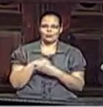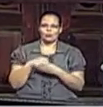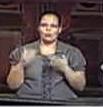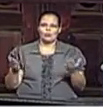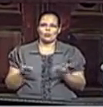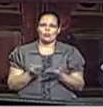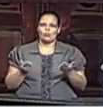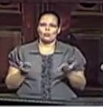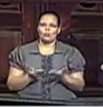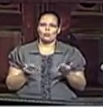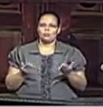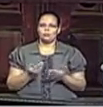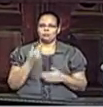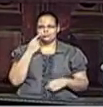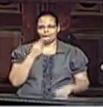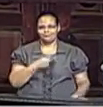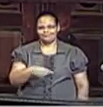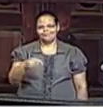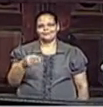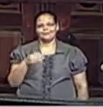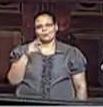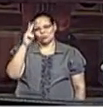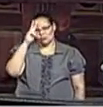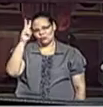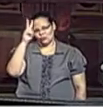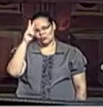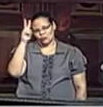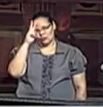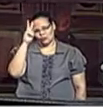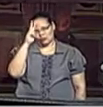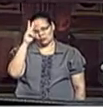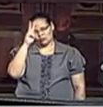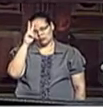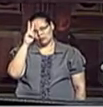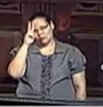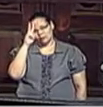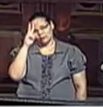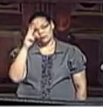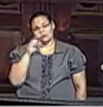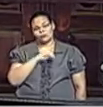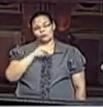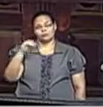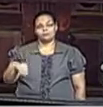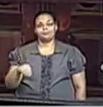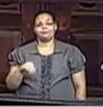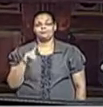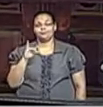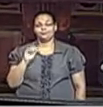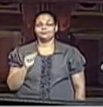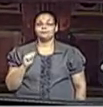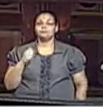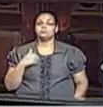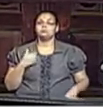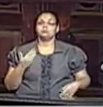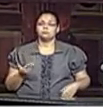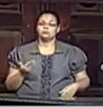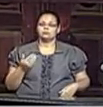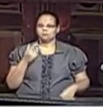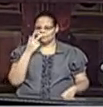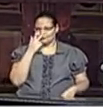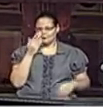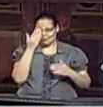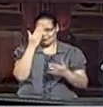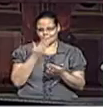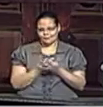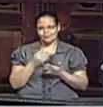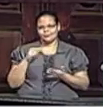hoje está prevista para segunda-feira que vem. Isso eu acredito que pode abrir para esse